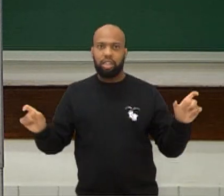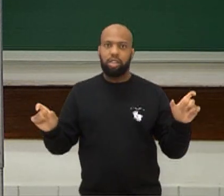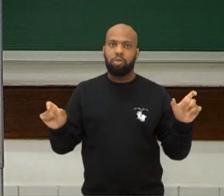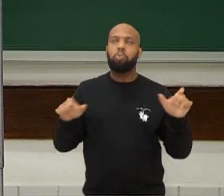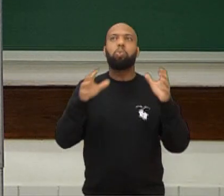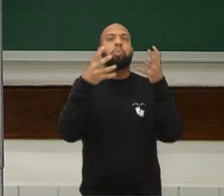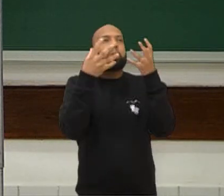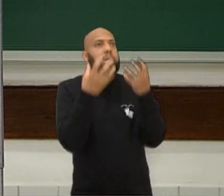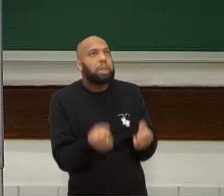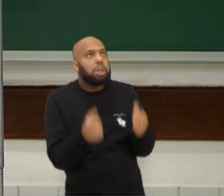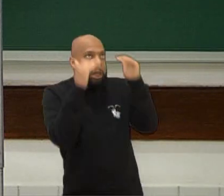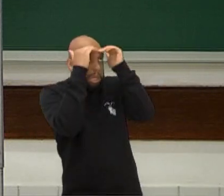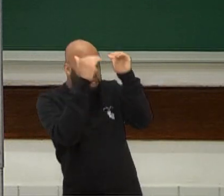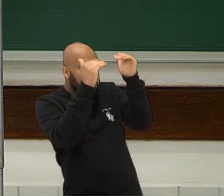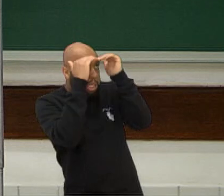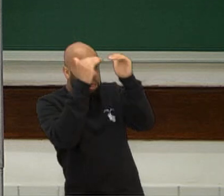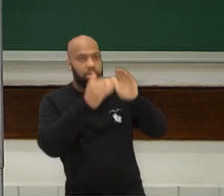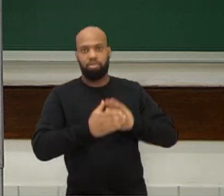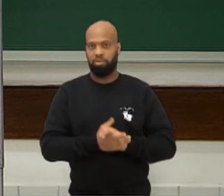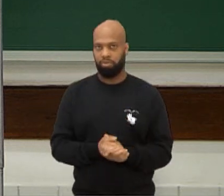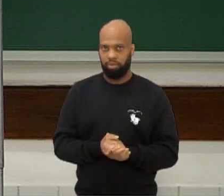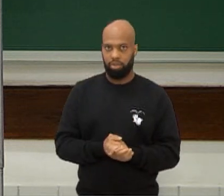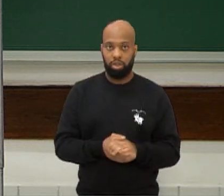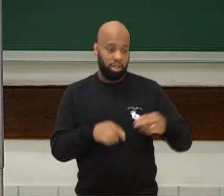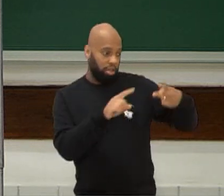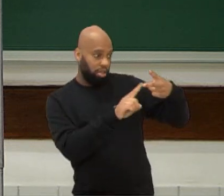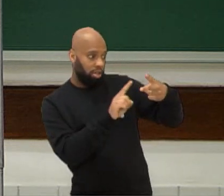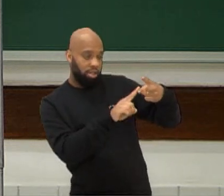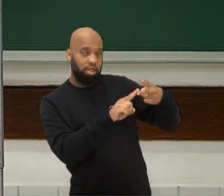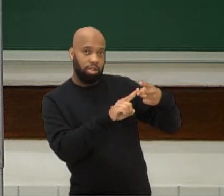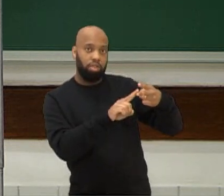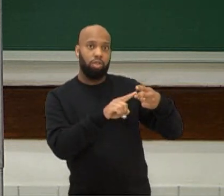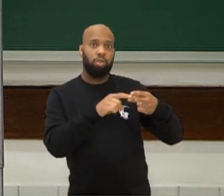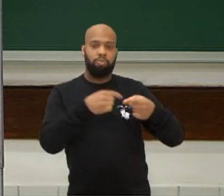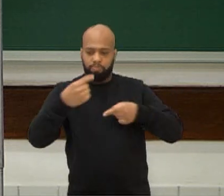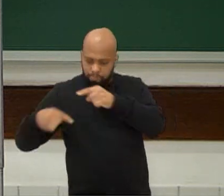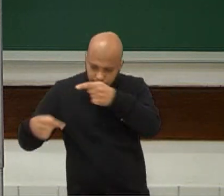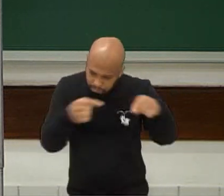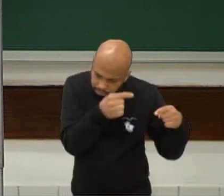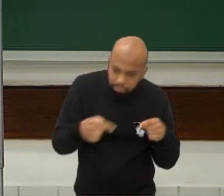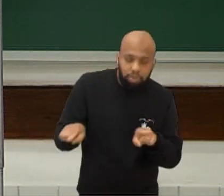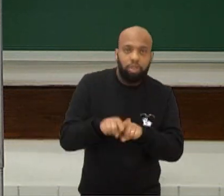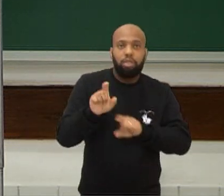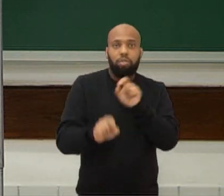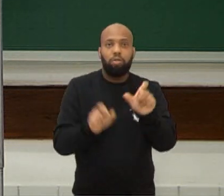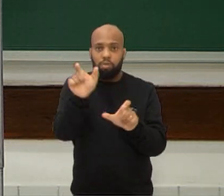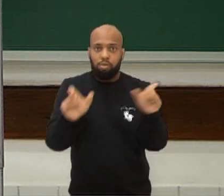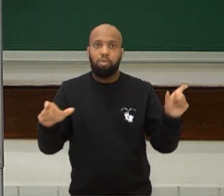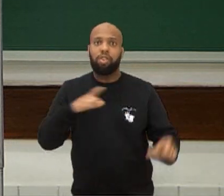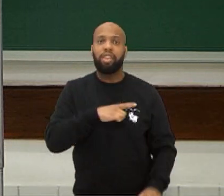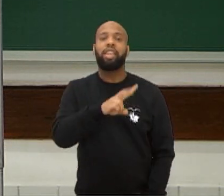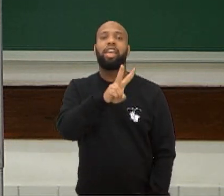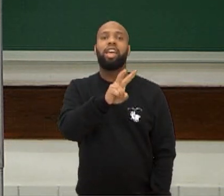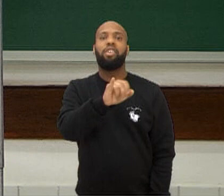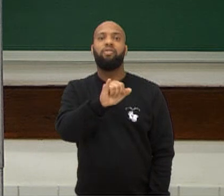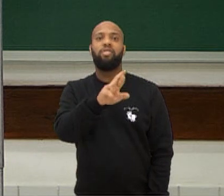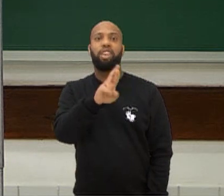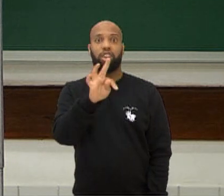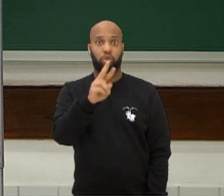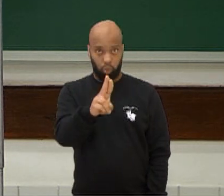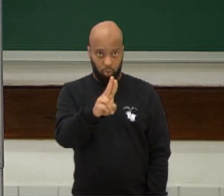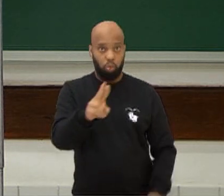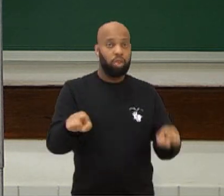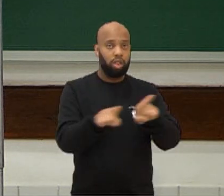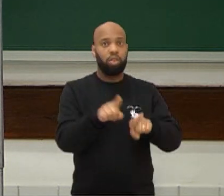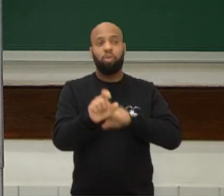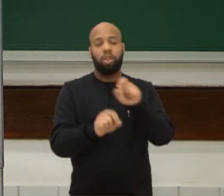pacíficos. Aqueles tribunos da plebe eram também homens de virtude, eram